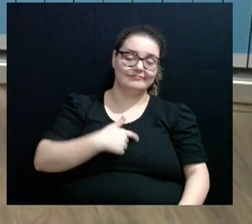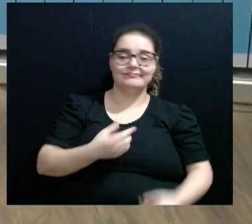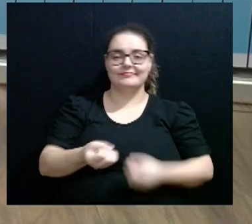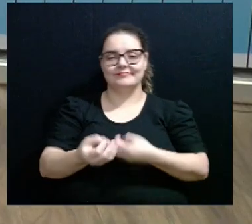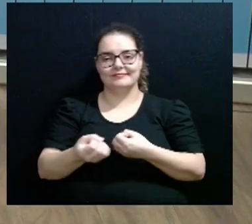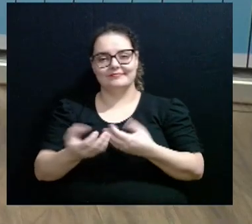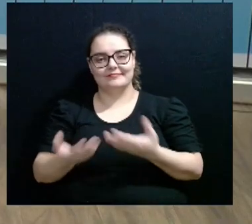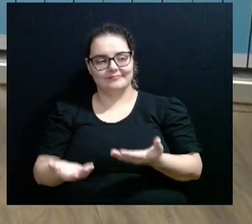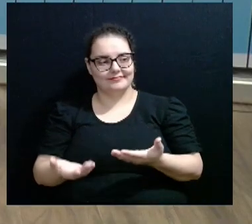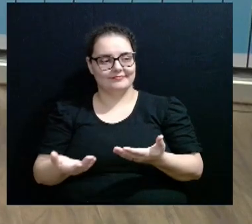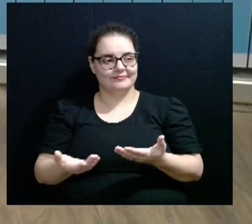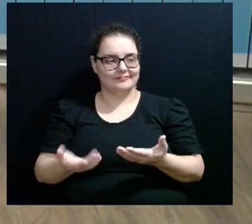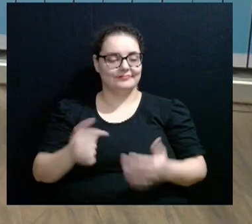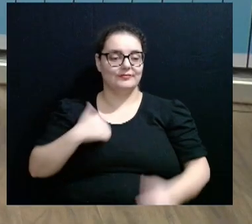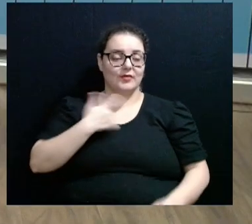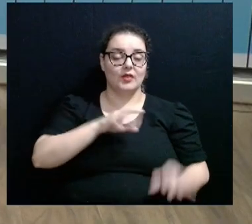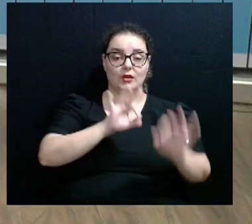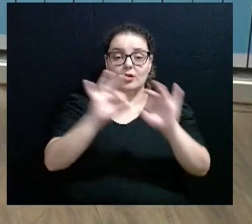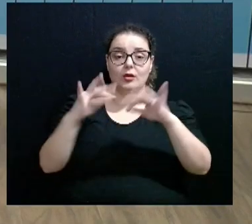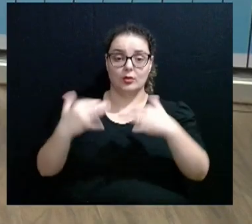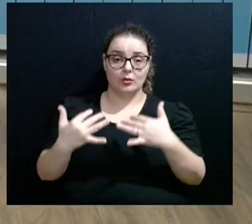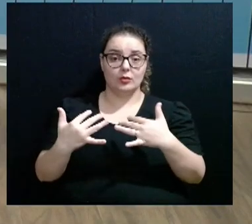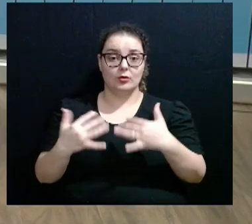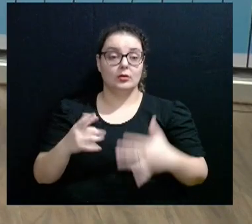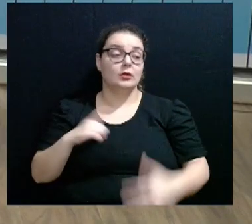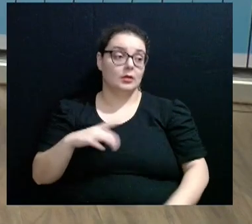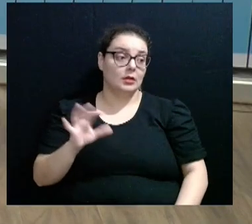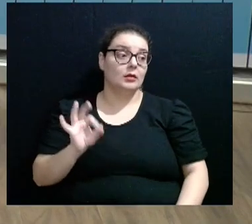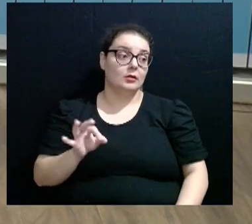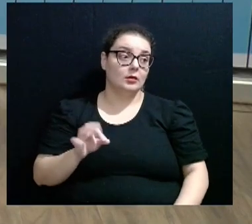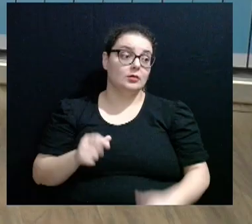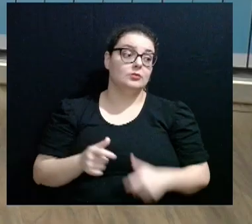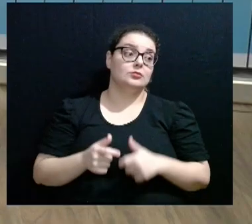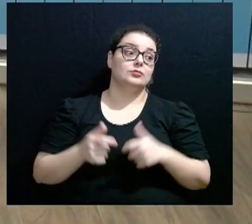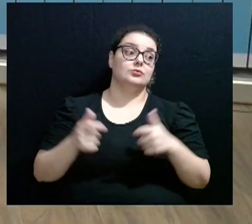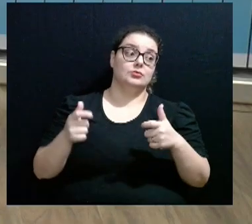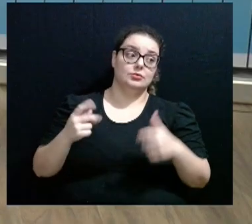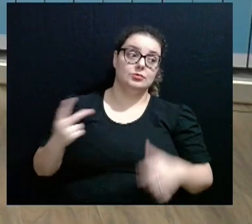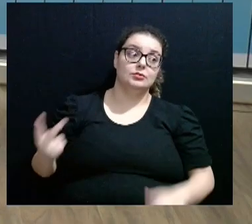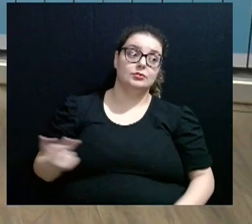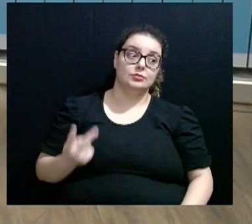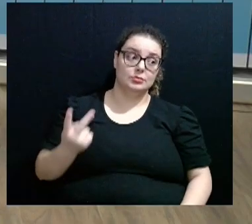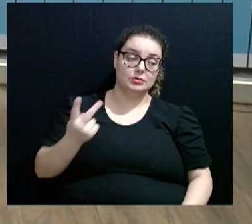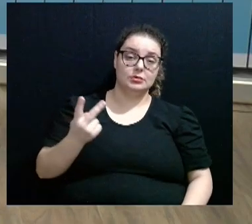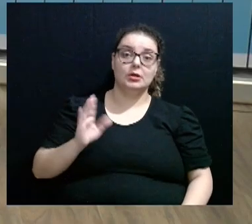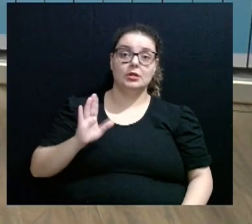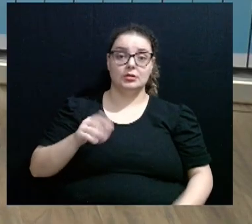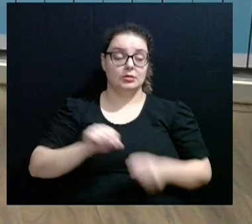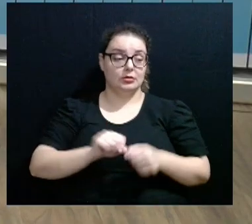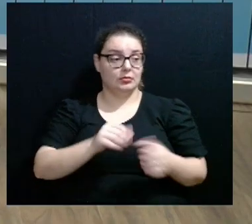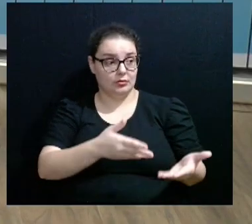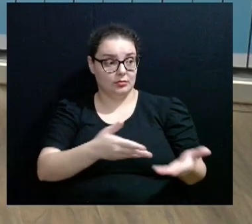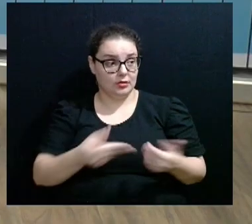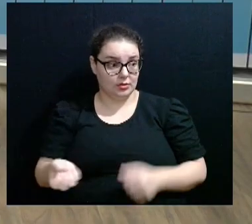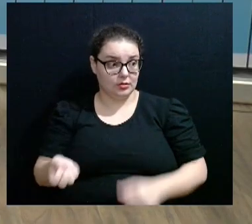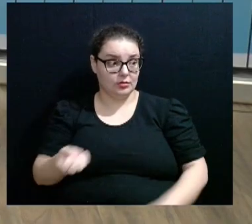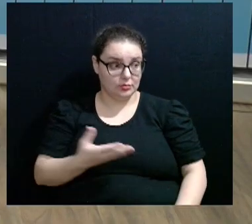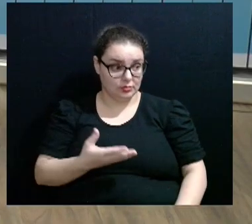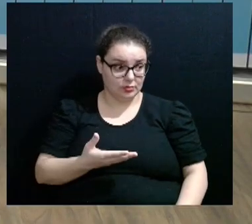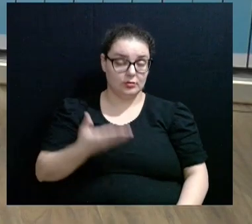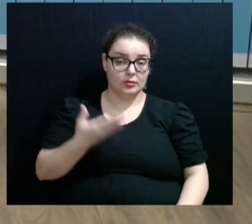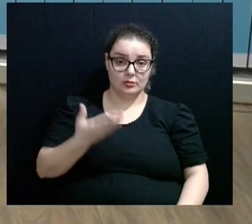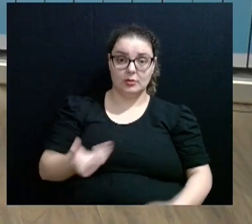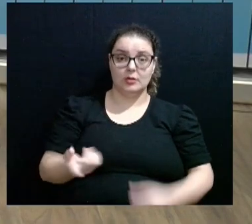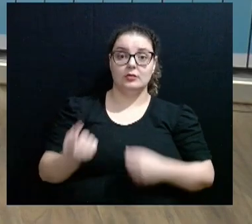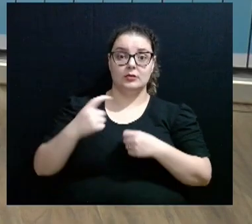aqui para os nossos telespectadores. Tenho certeza que foi de grande valia. Já faço um novo convite para você retornar,